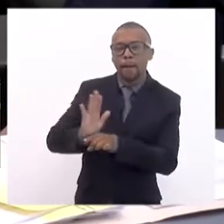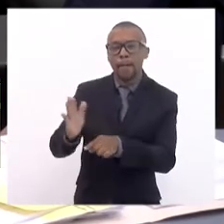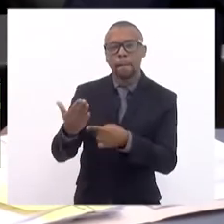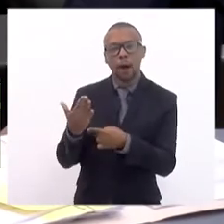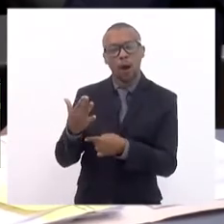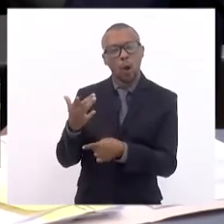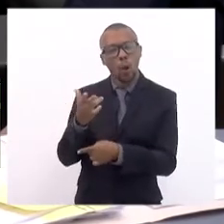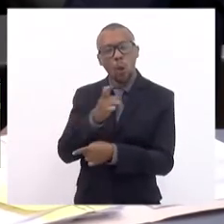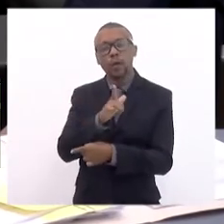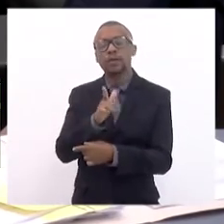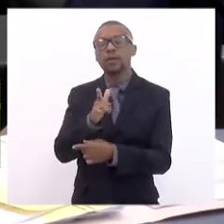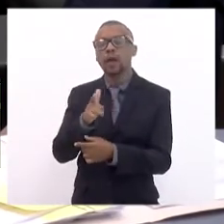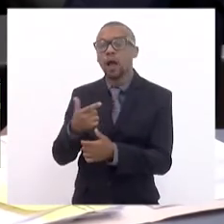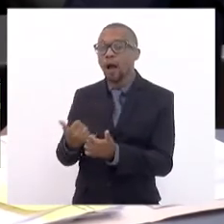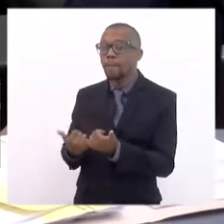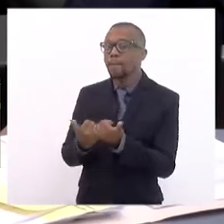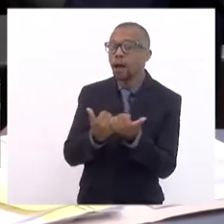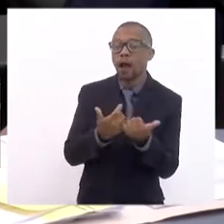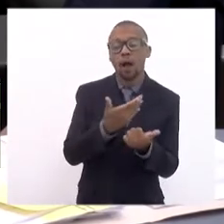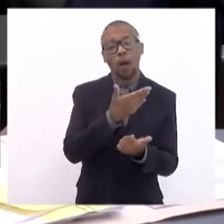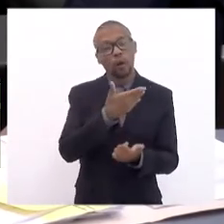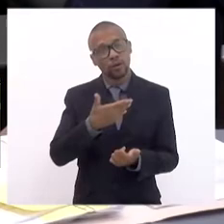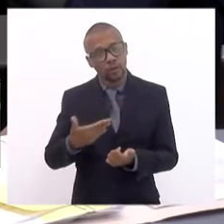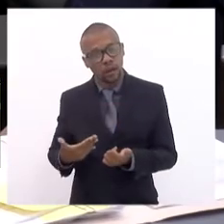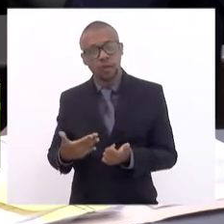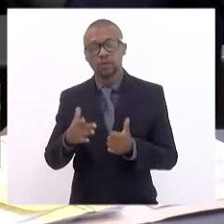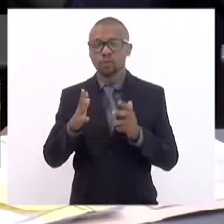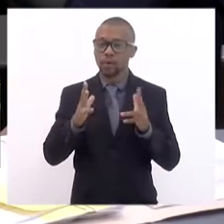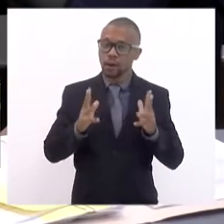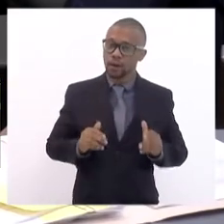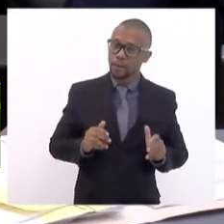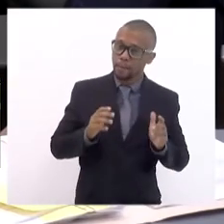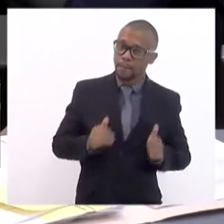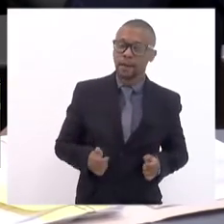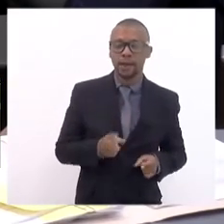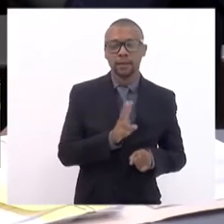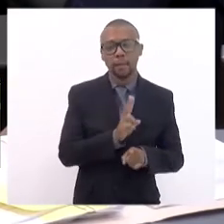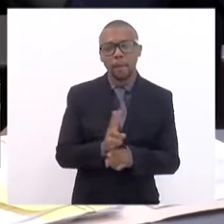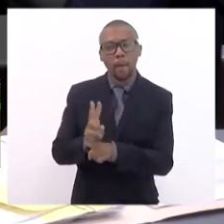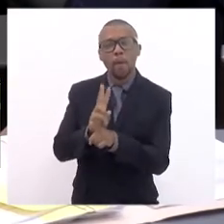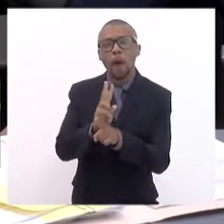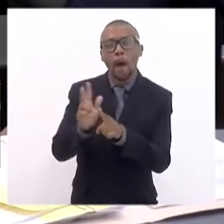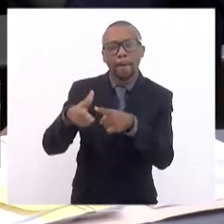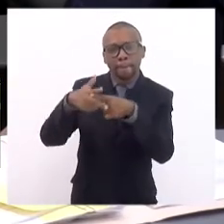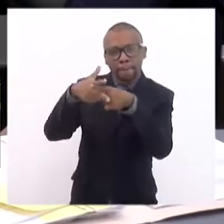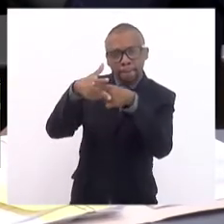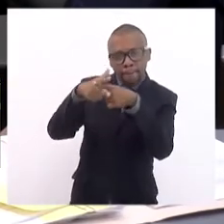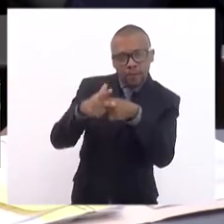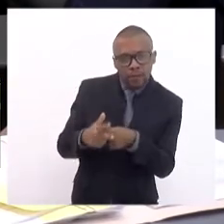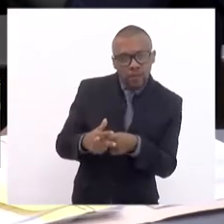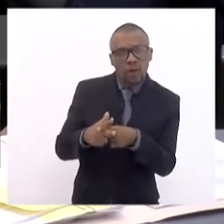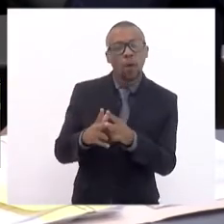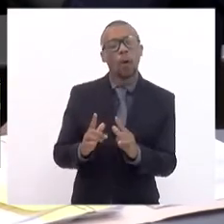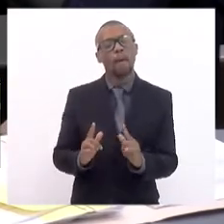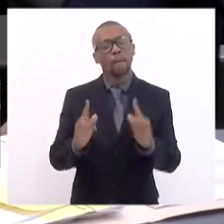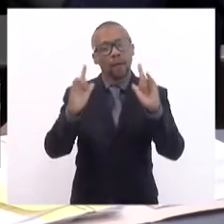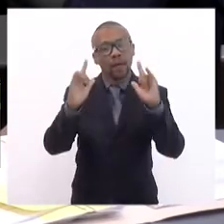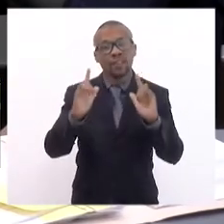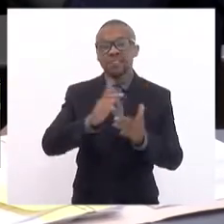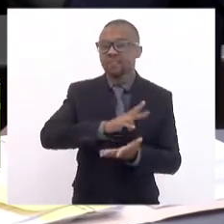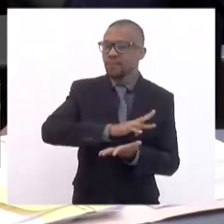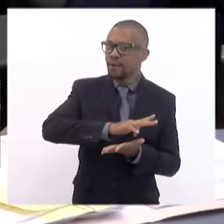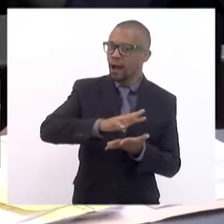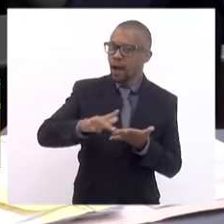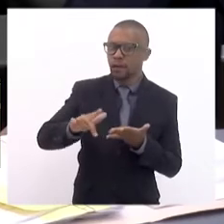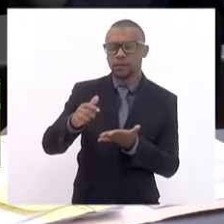suprir o Estado de serviços como limpeza e conservação, manutenção predial e muitos outros que são contratados